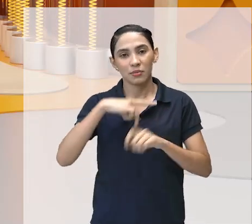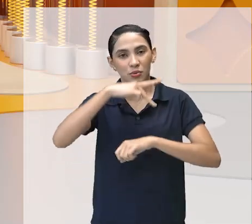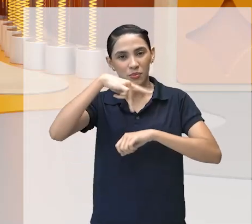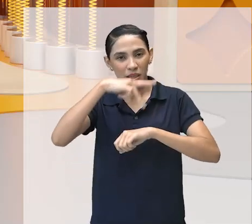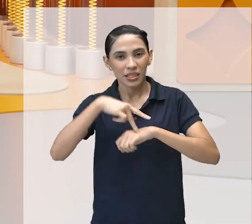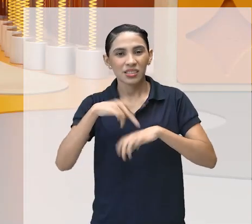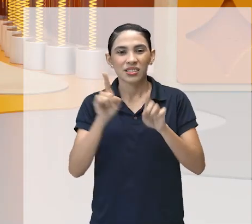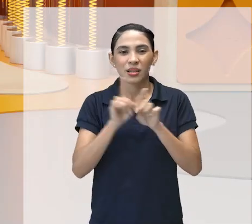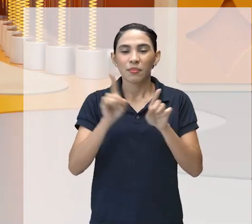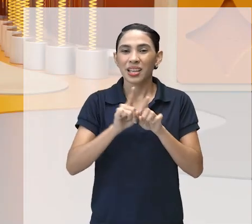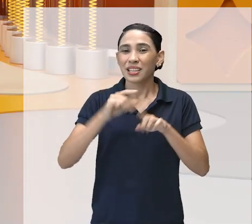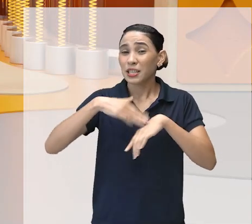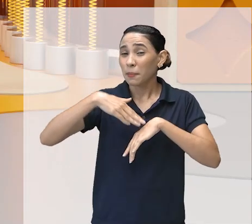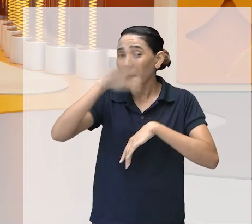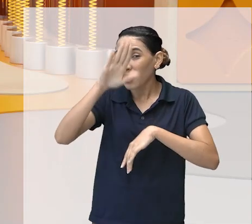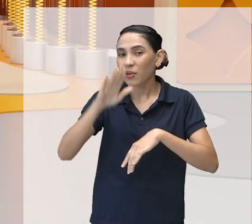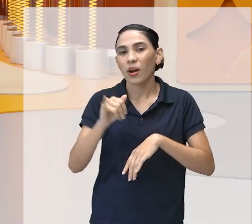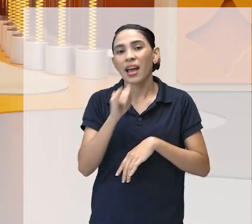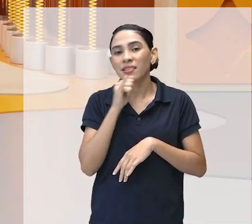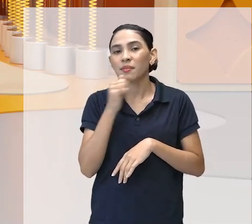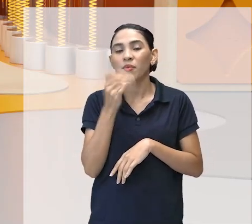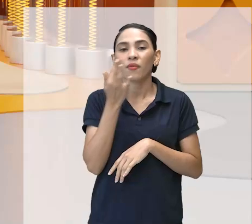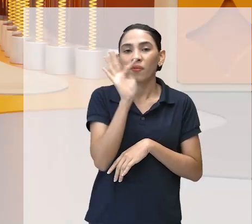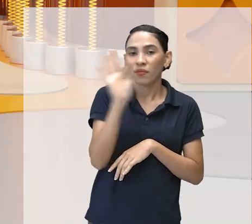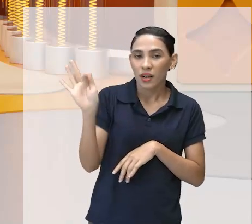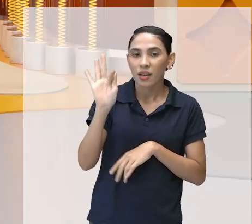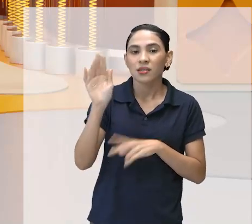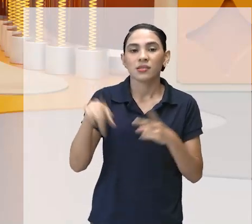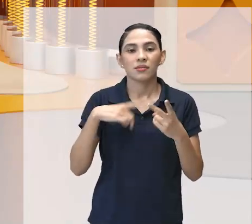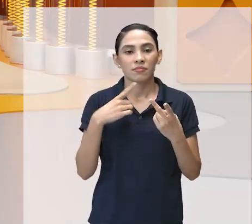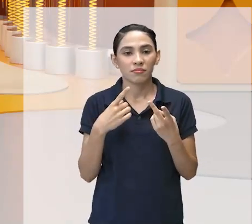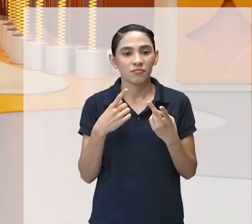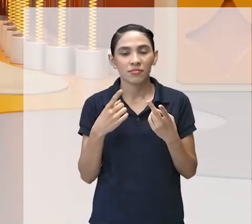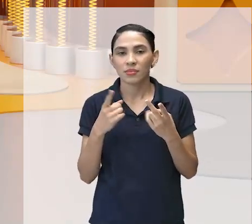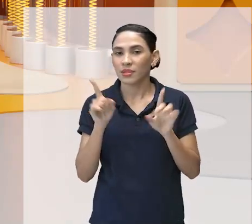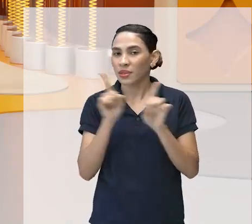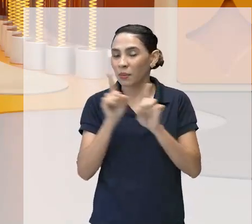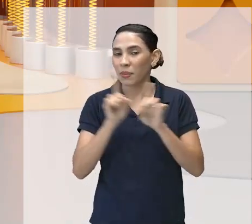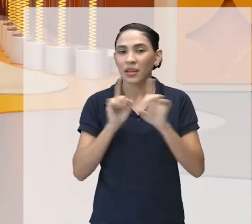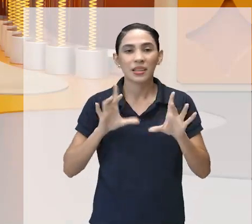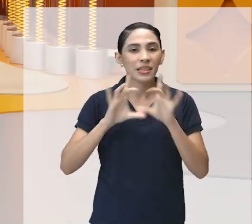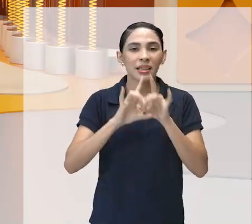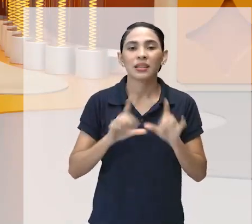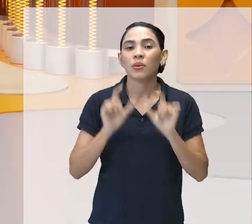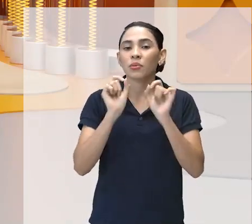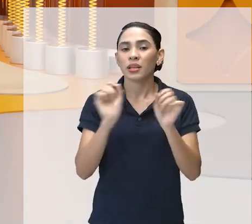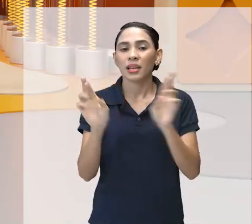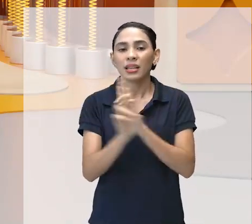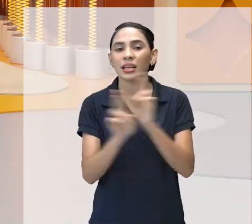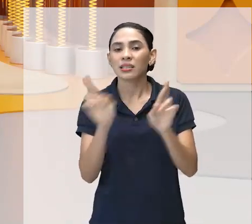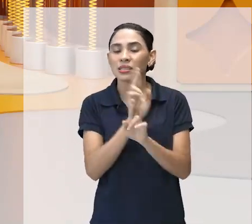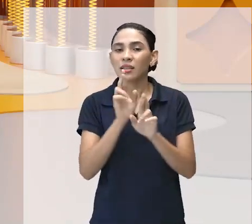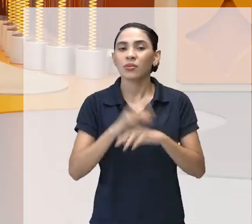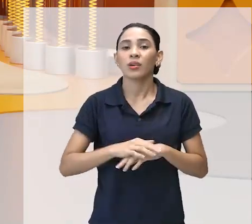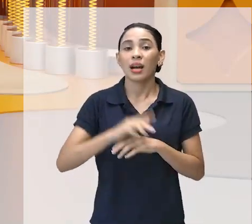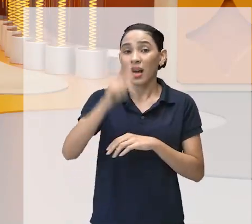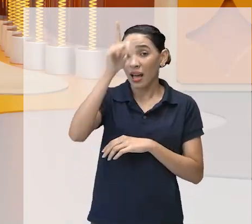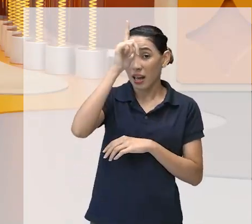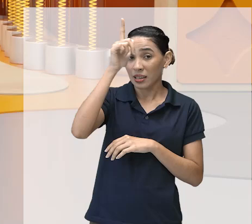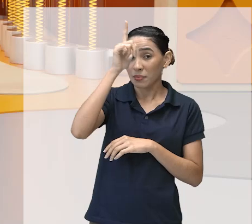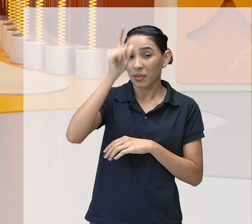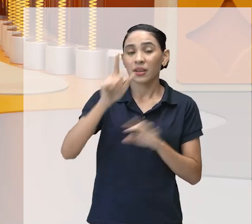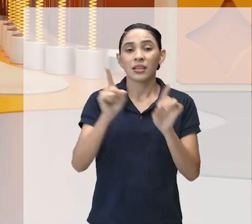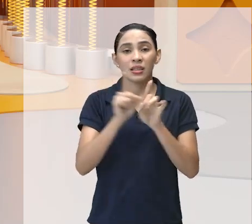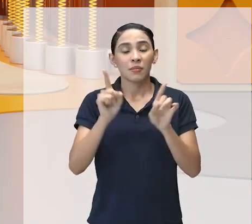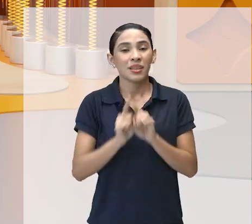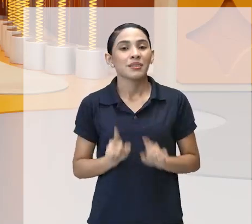aí que acabam se destacando mais, como a França, né, que também vai estar muito ligado aqui em relação à Alemanha,